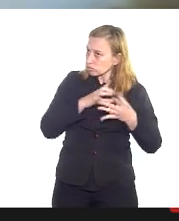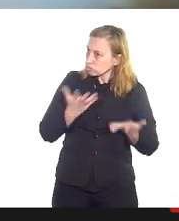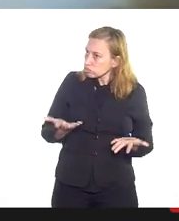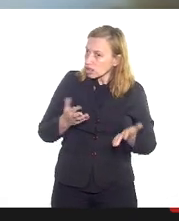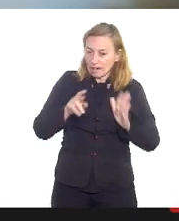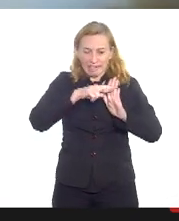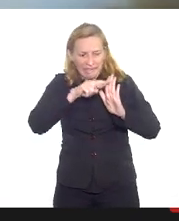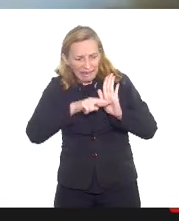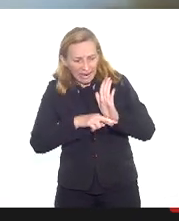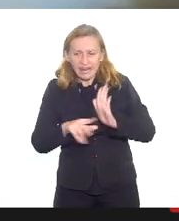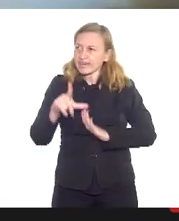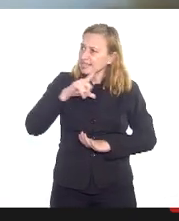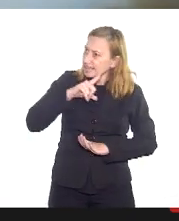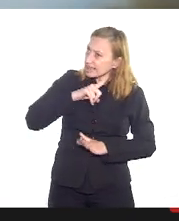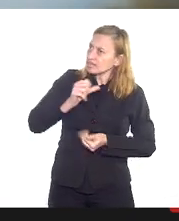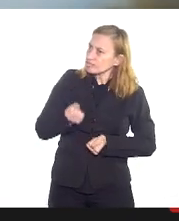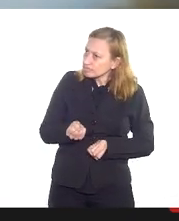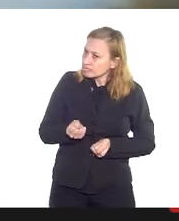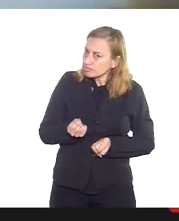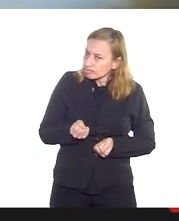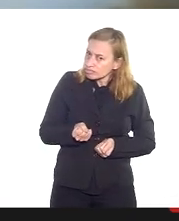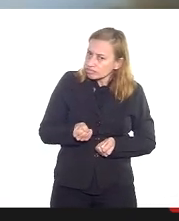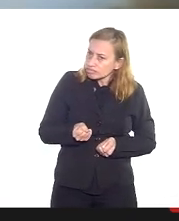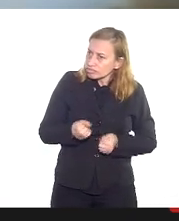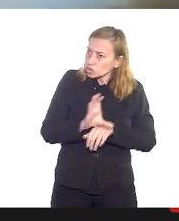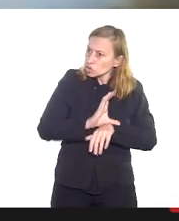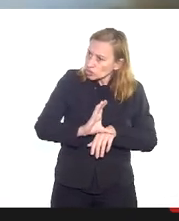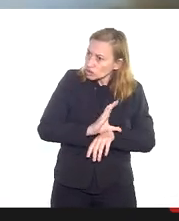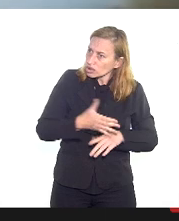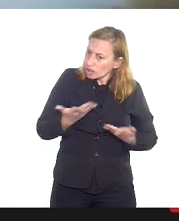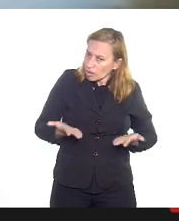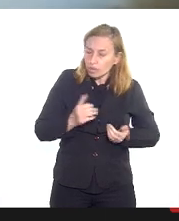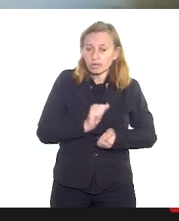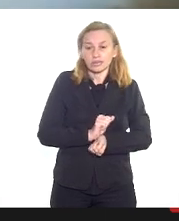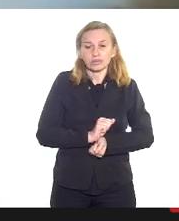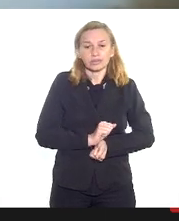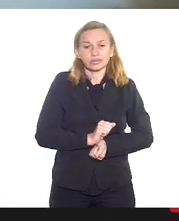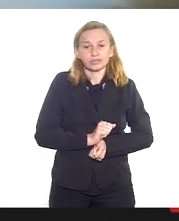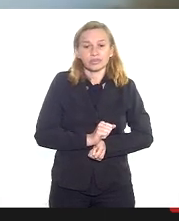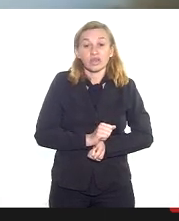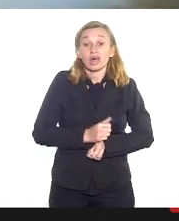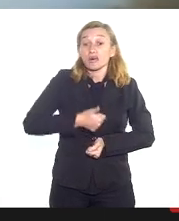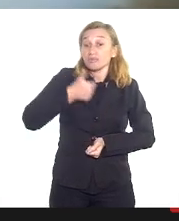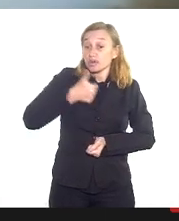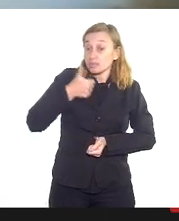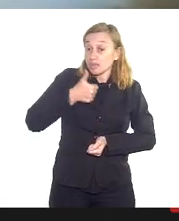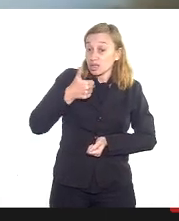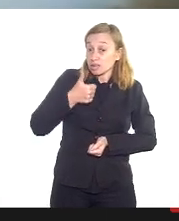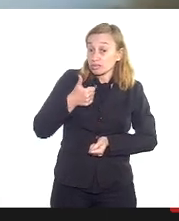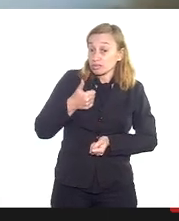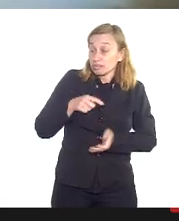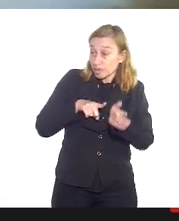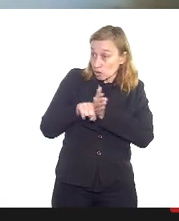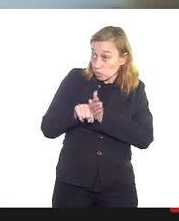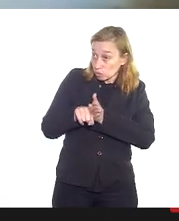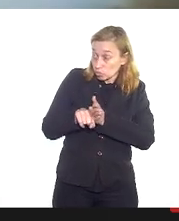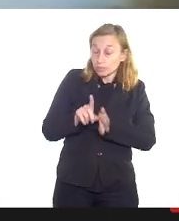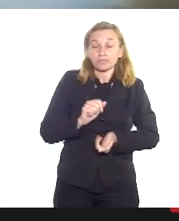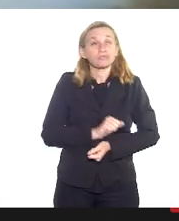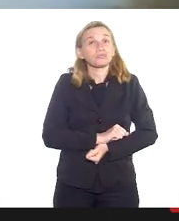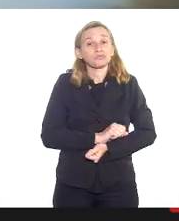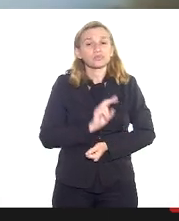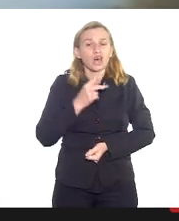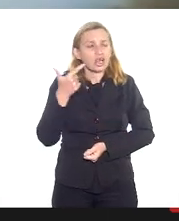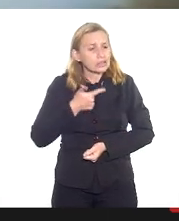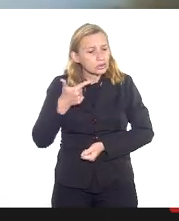alguma regra constitucional por isso? Essa é a primeira questão.